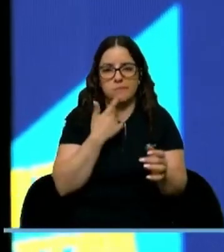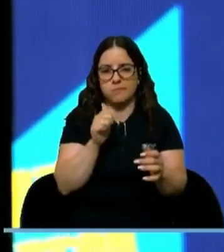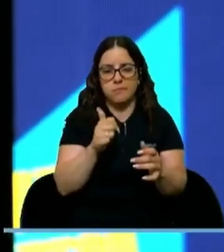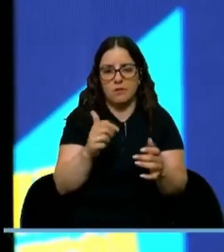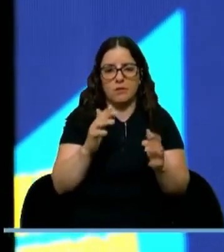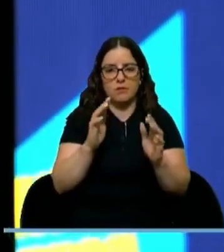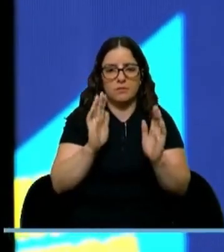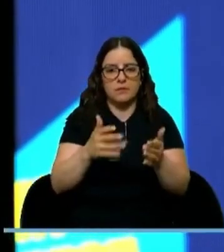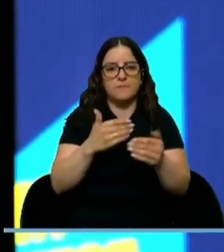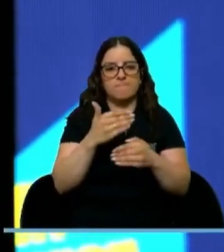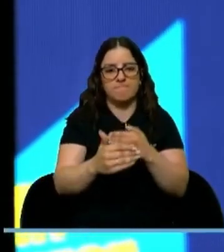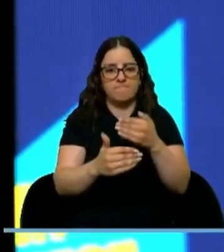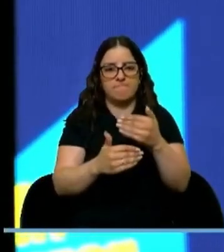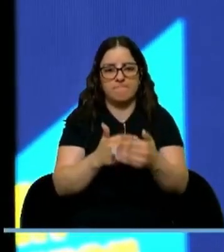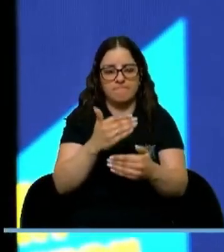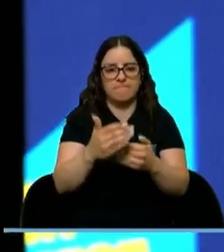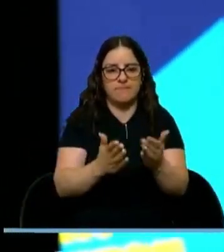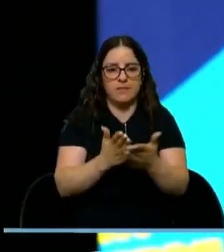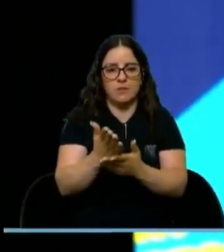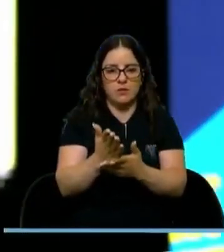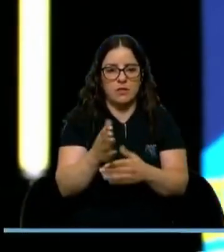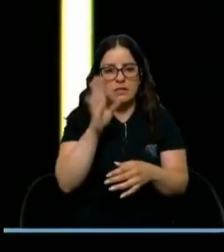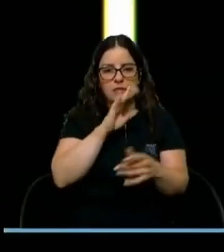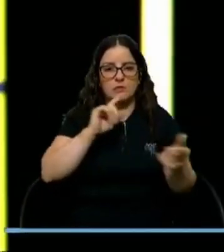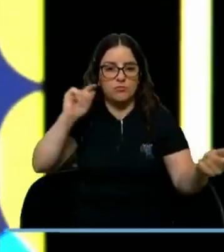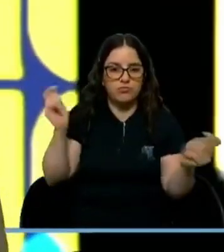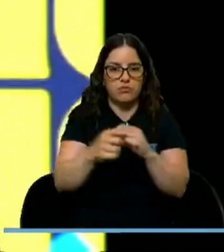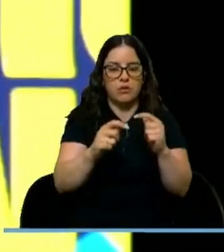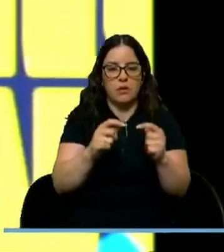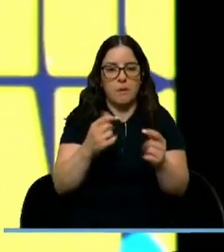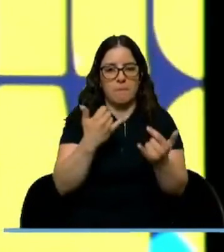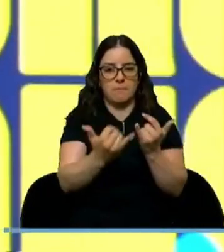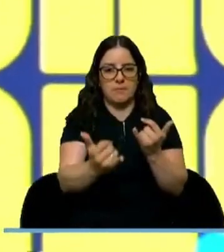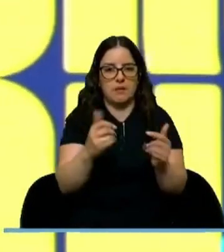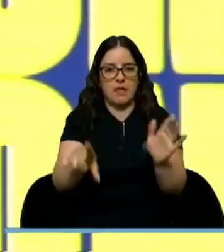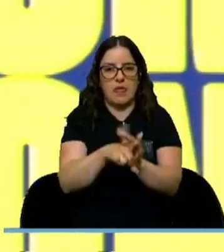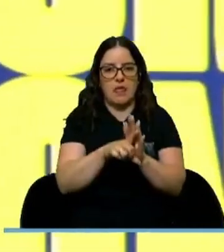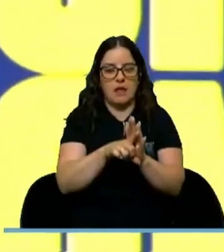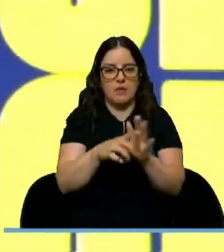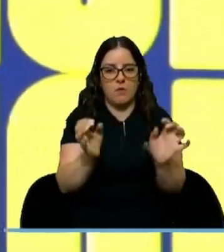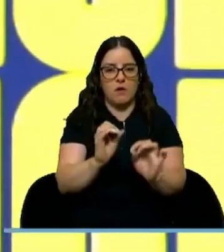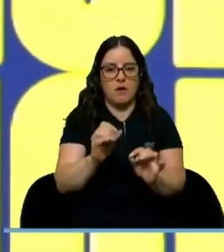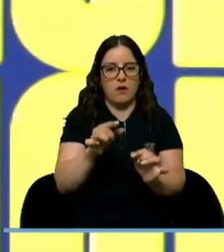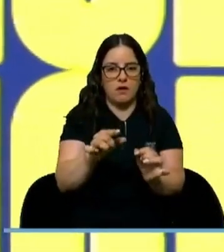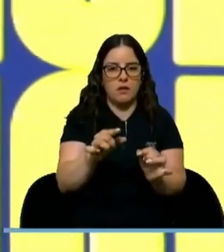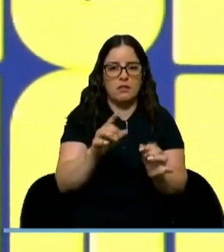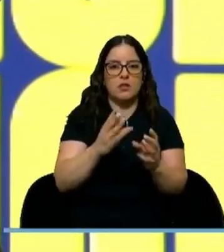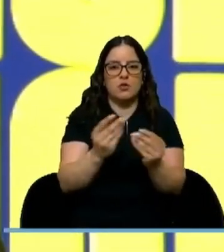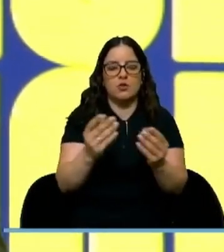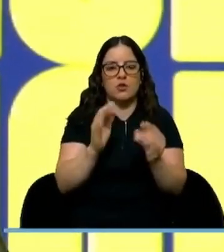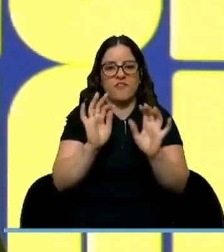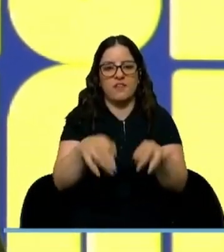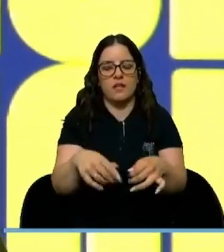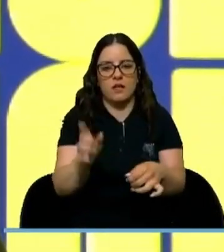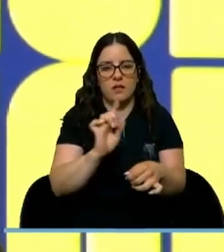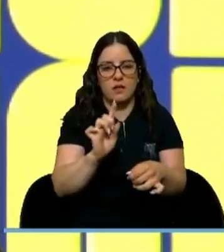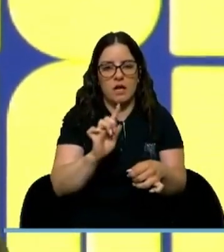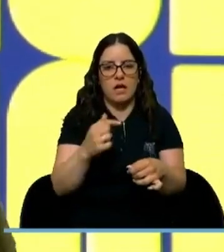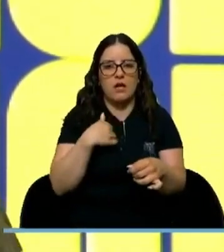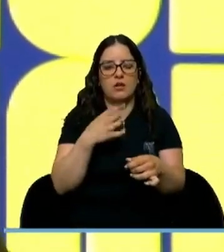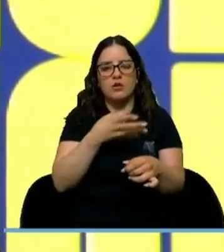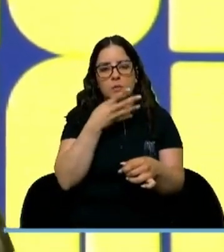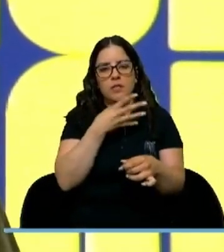disrupção, corremos o risco de ficar sem lei, não pode ser. Portanto, eu compreendo. Mas essa não é a solução final. Portanto, vou-vos dar aqui um cheirinho daquilo que vai acontecer